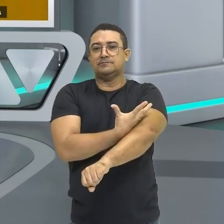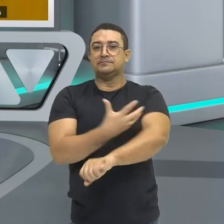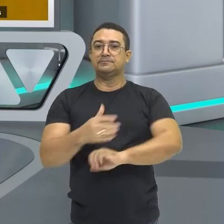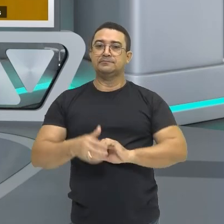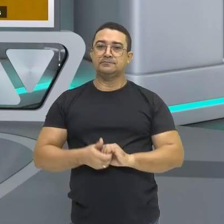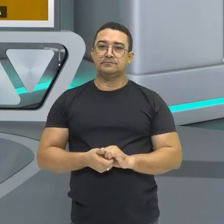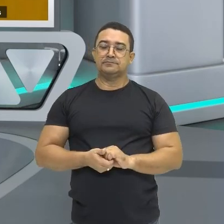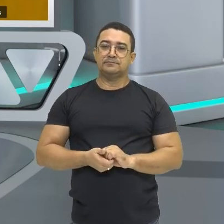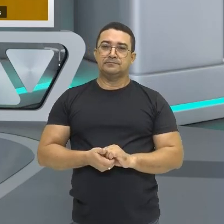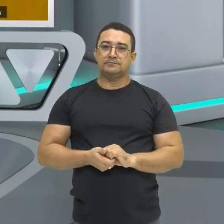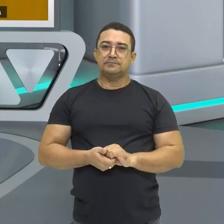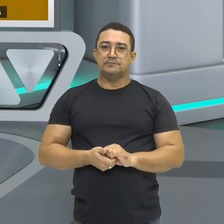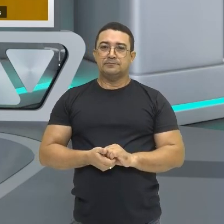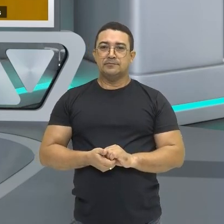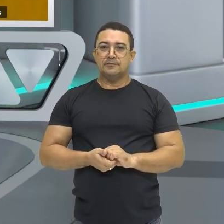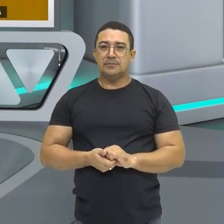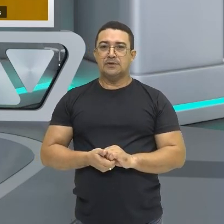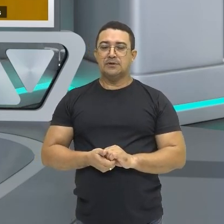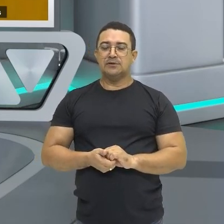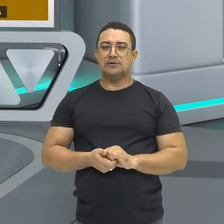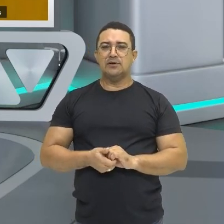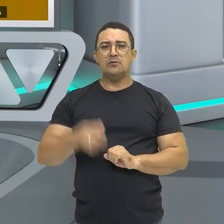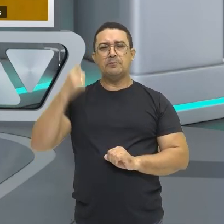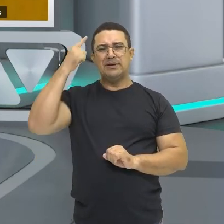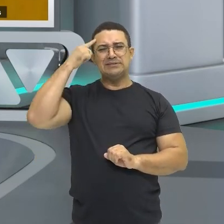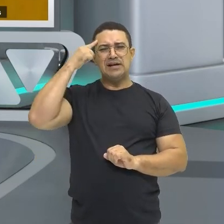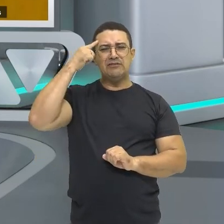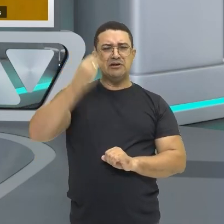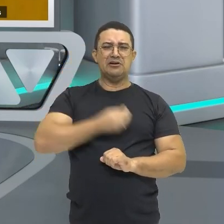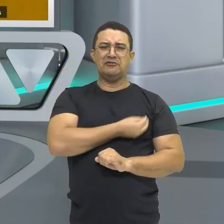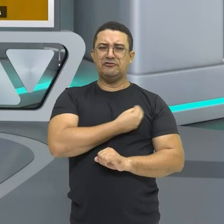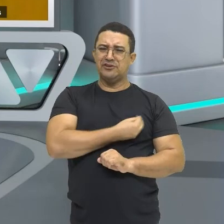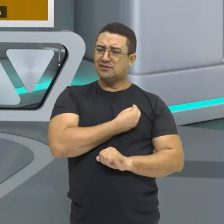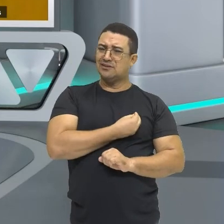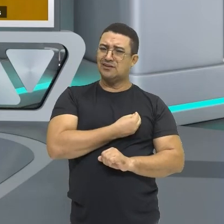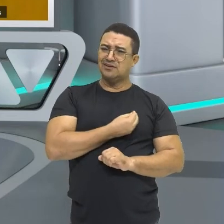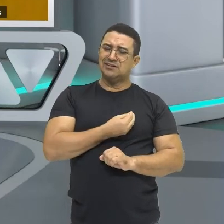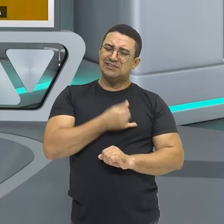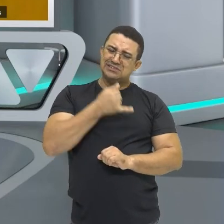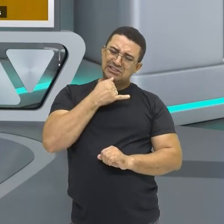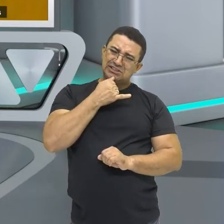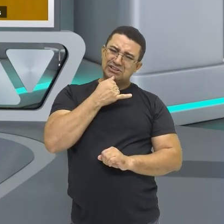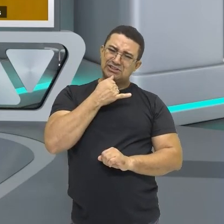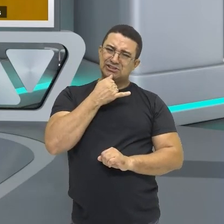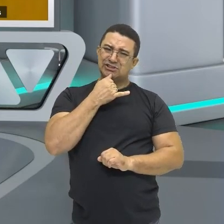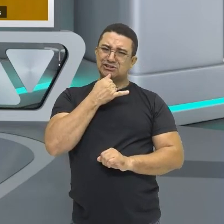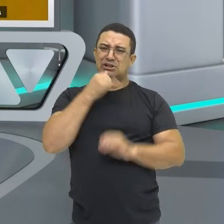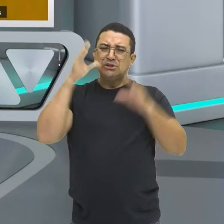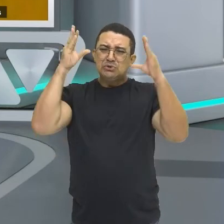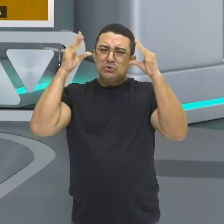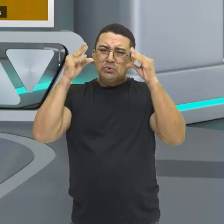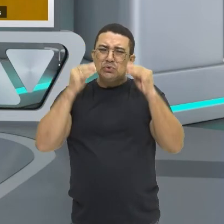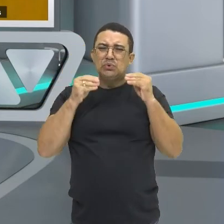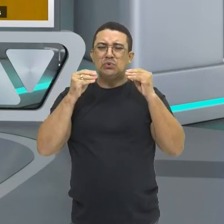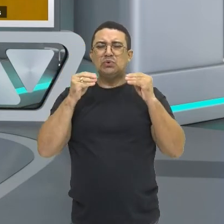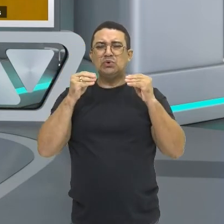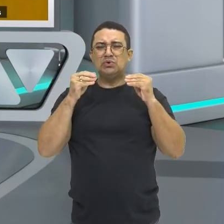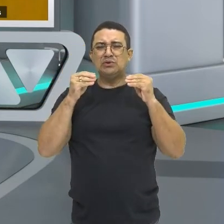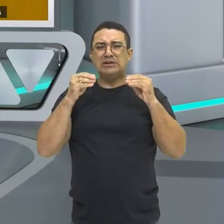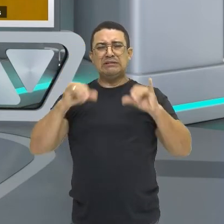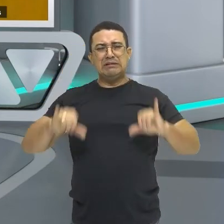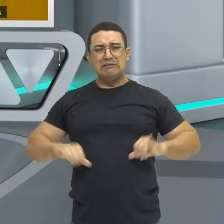eles viam a questão da vida muito sombria, era muito sofrimento, o amor tinha que ser regado a sofrimento,